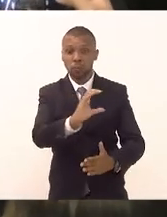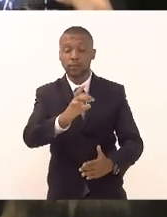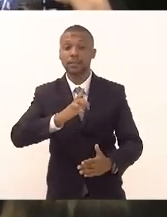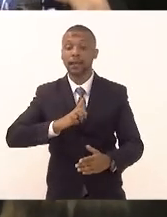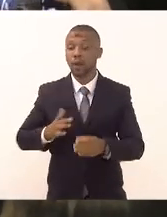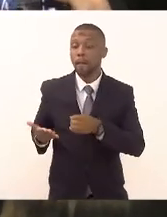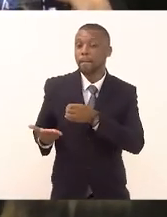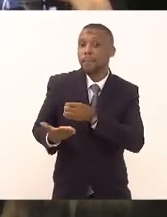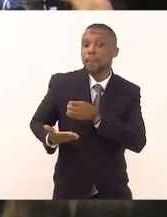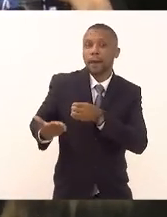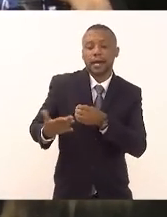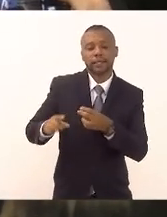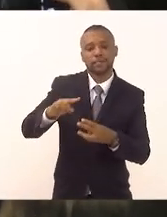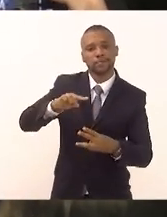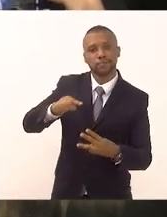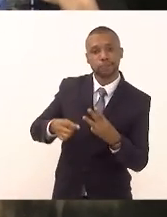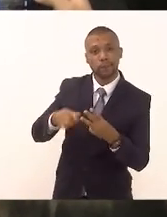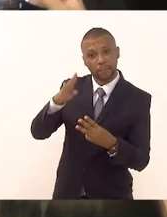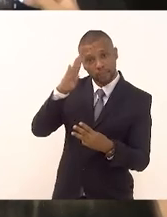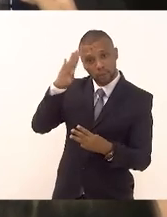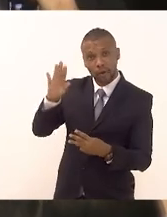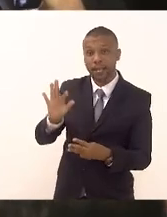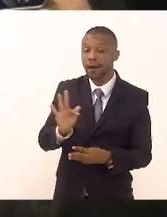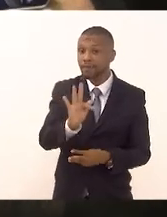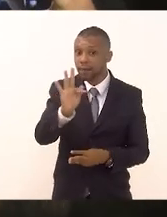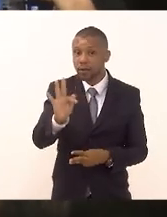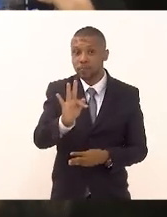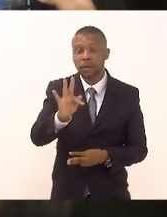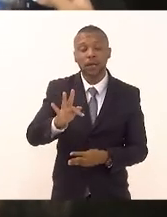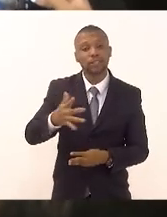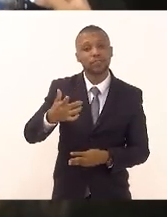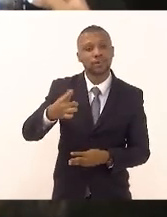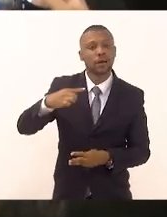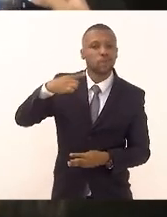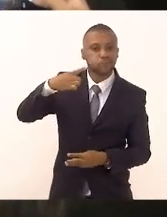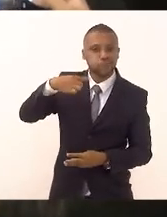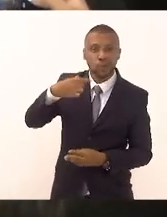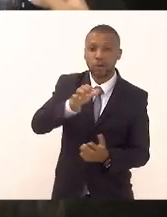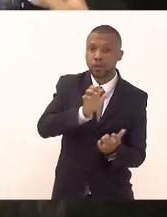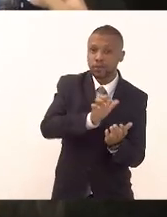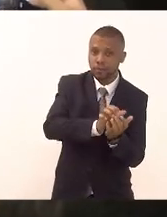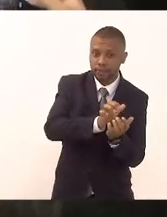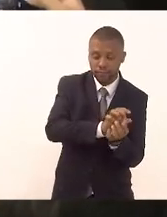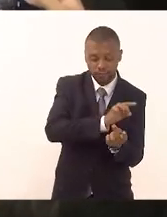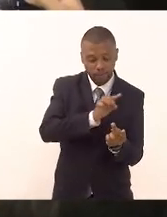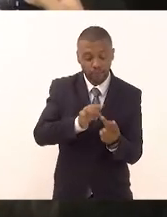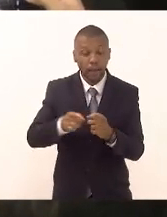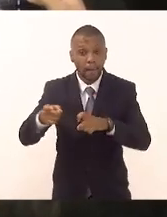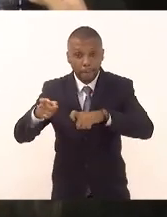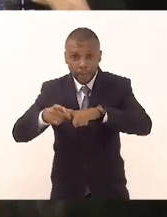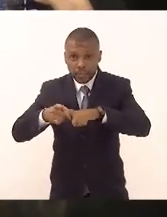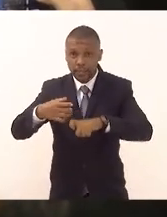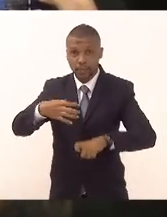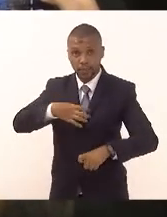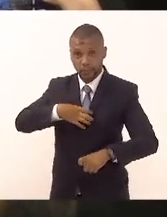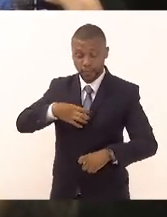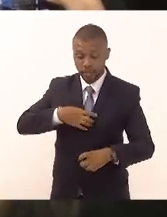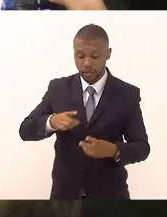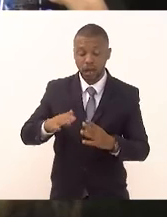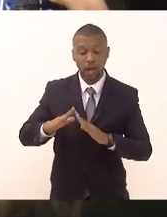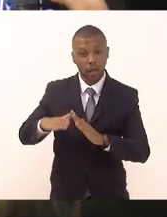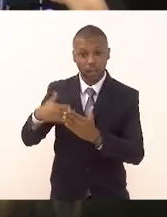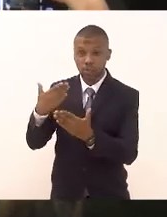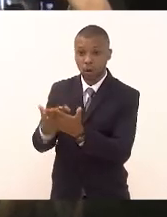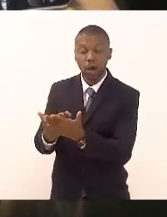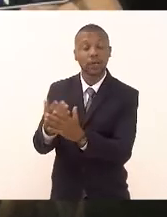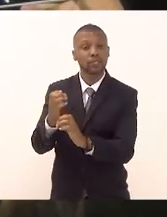fundamental para nós, que é a Faculdade de Direito no Recife, a Faculdade de Medicina na Bahia e a Escola de Engenharia do Instituto